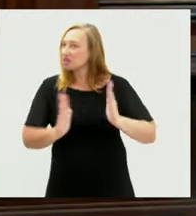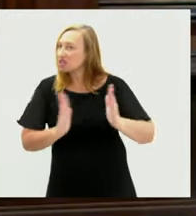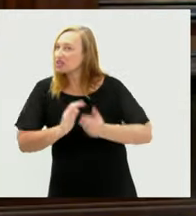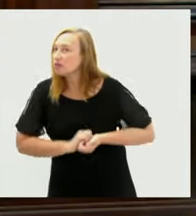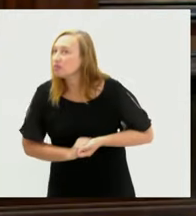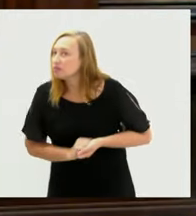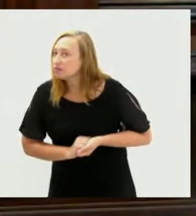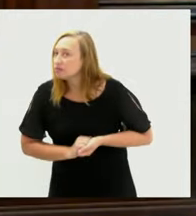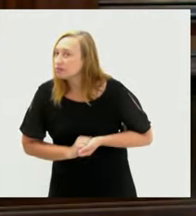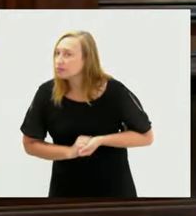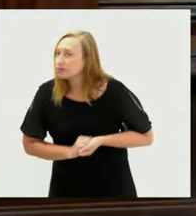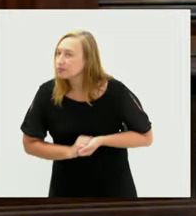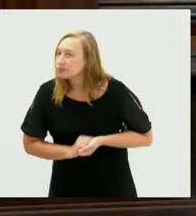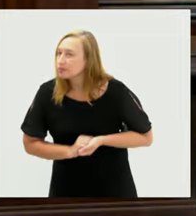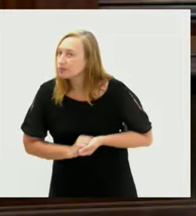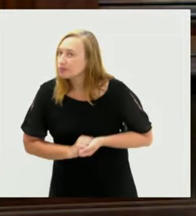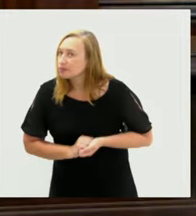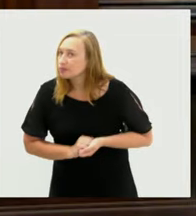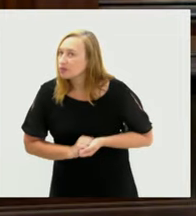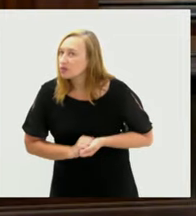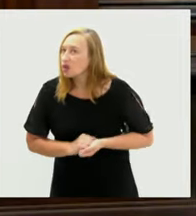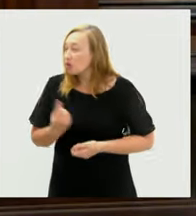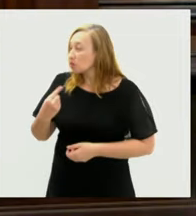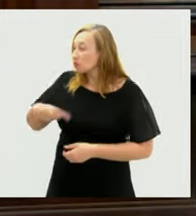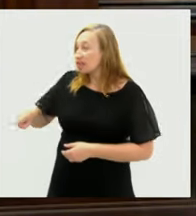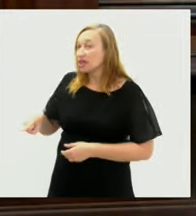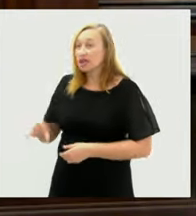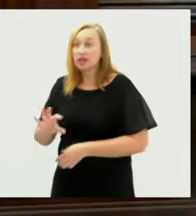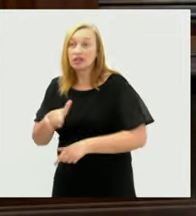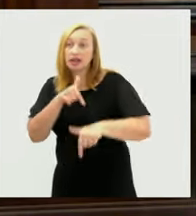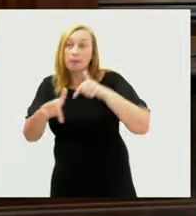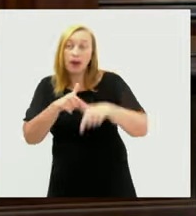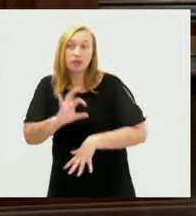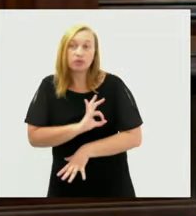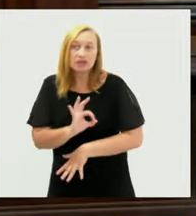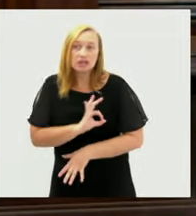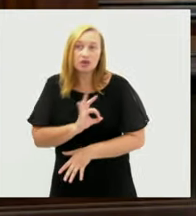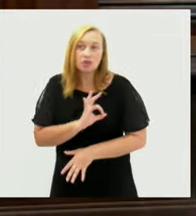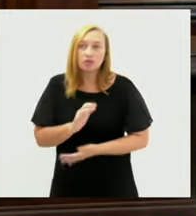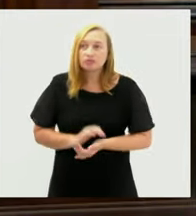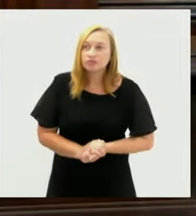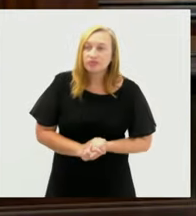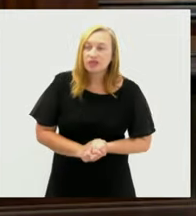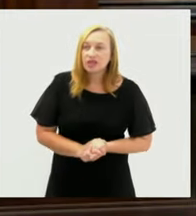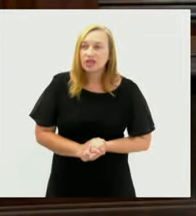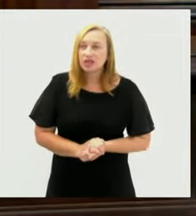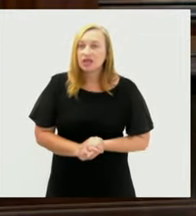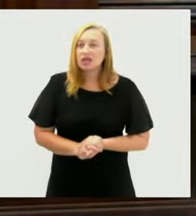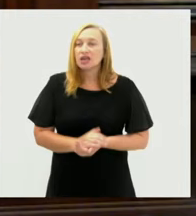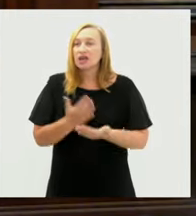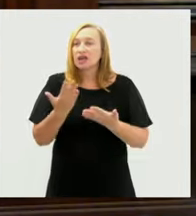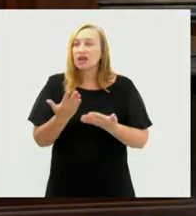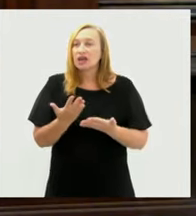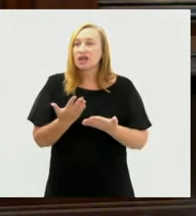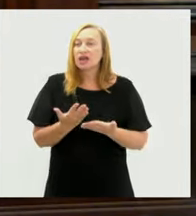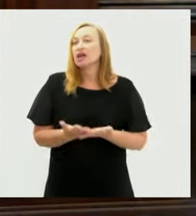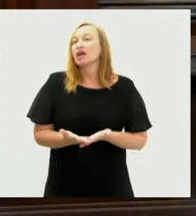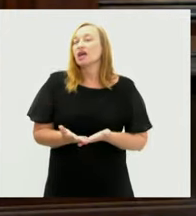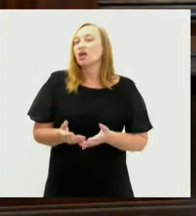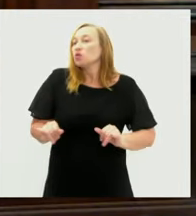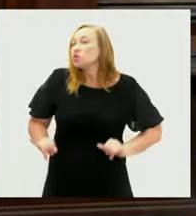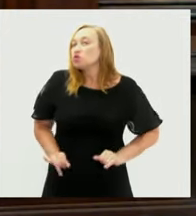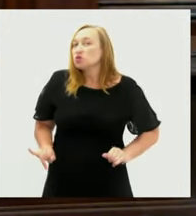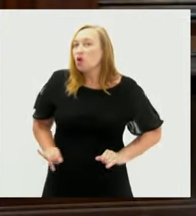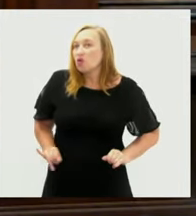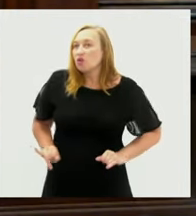serve para o governador quando tem que fazer operações policiais que acabam com a capacidade e a possibilidade dos moradores de favela viverem a sua